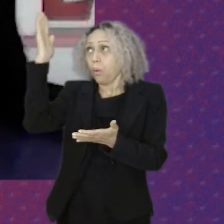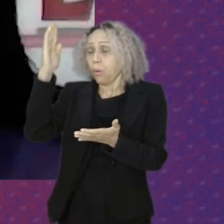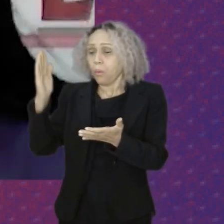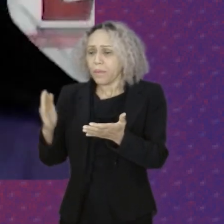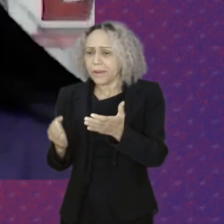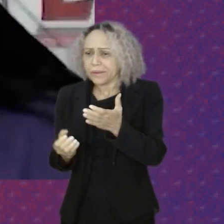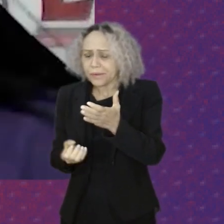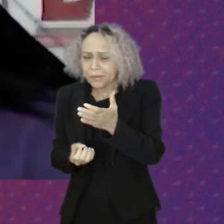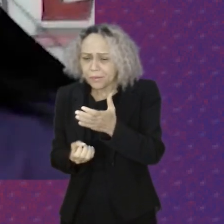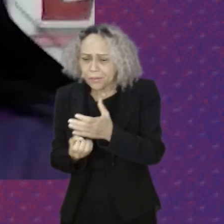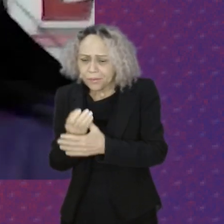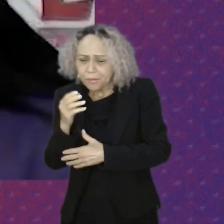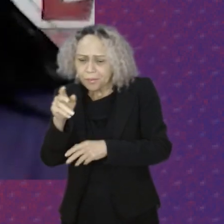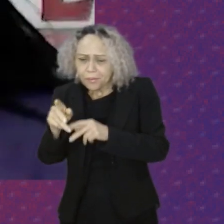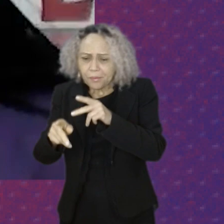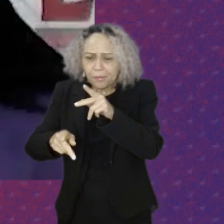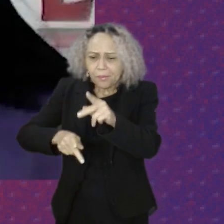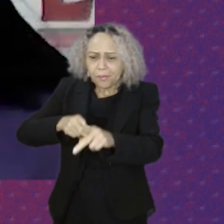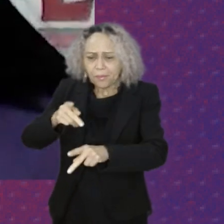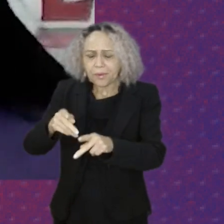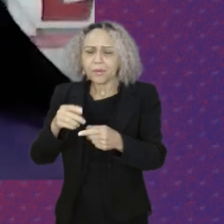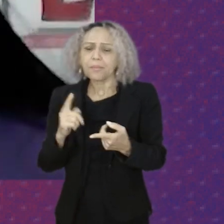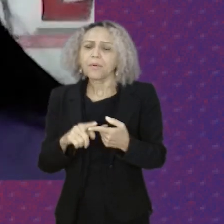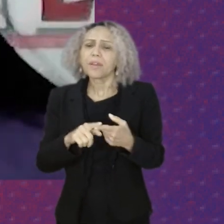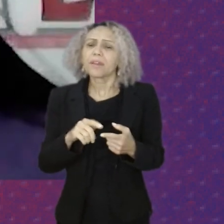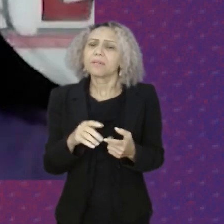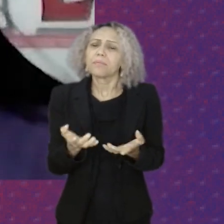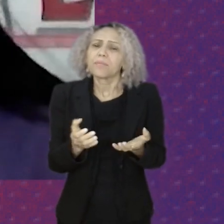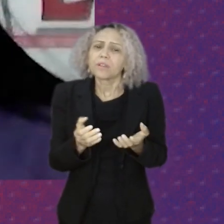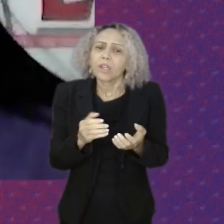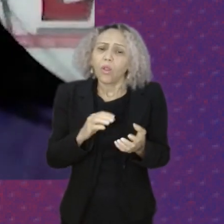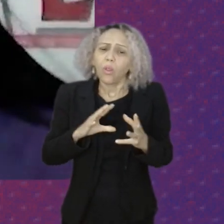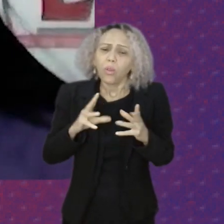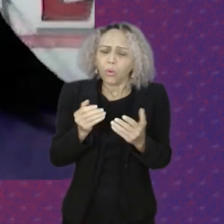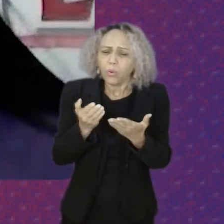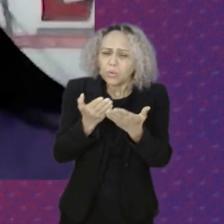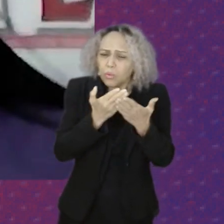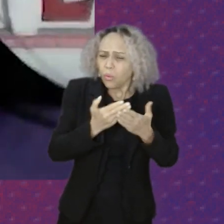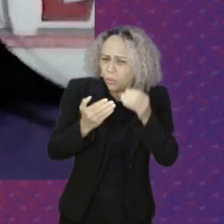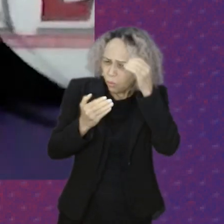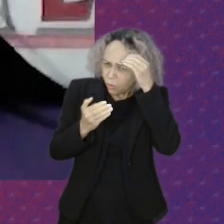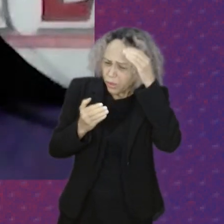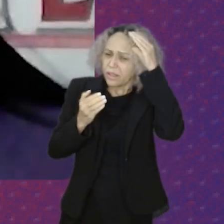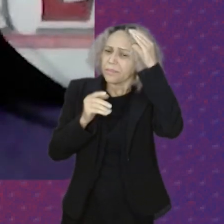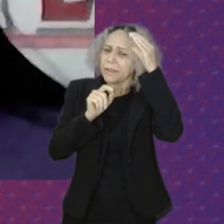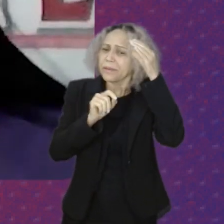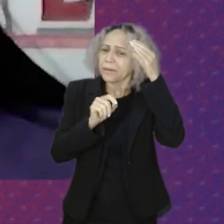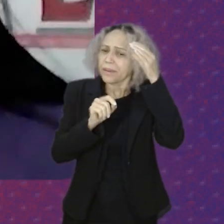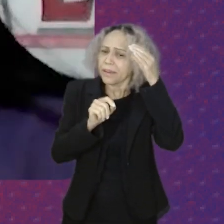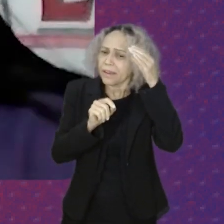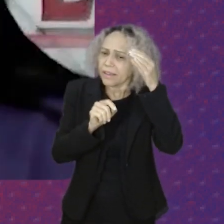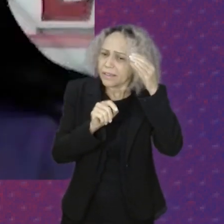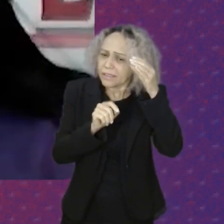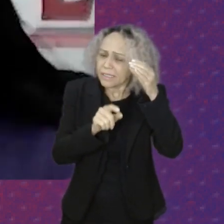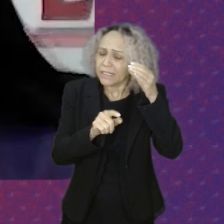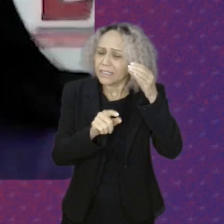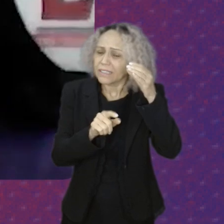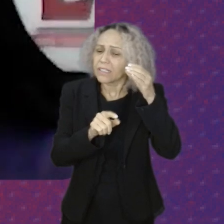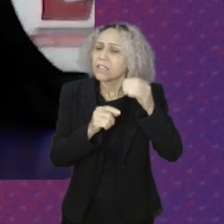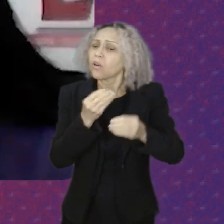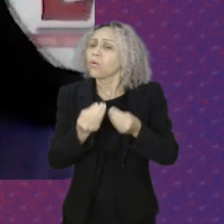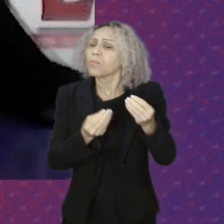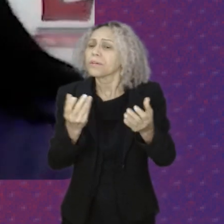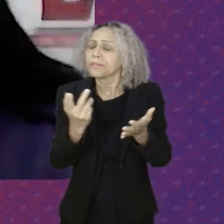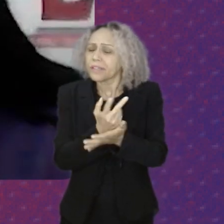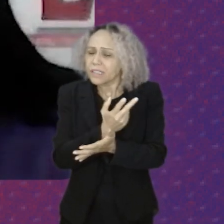científico, ele nasce do conhecimento empírico, e os agricultores e agricultoras familiares são práticos nas suas vivências,